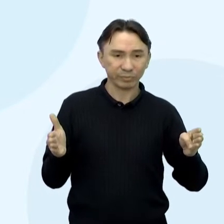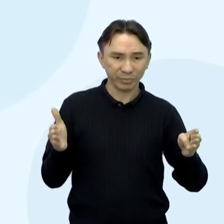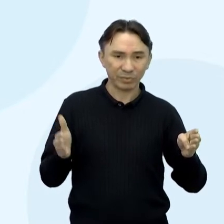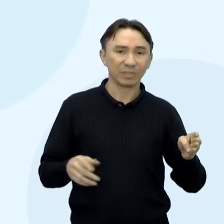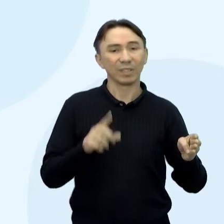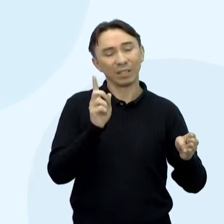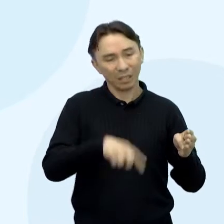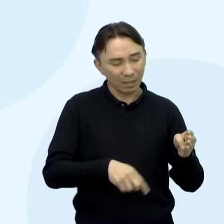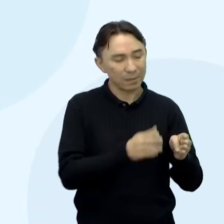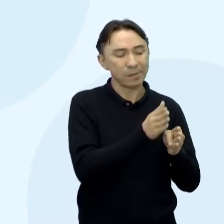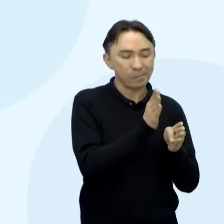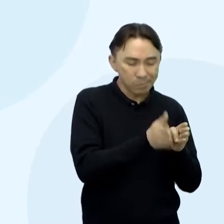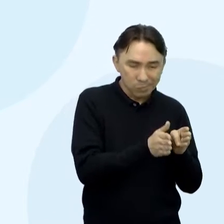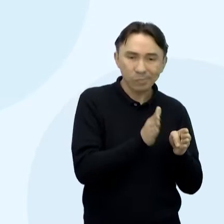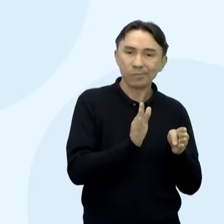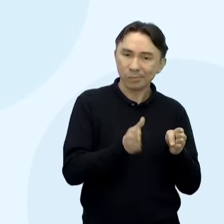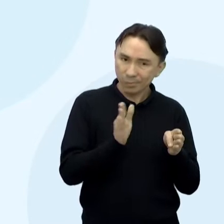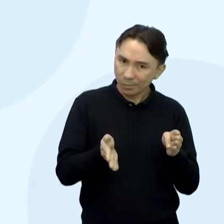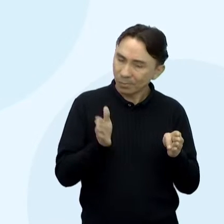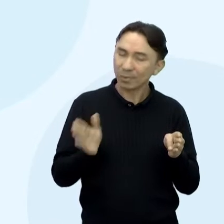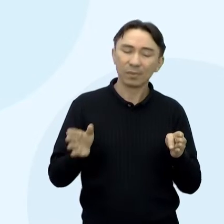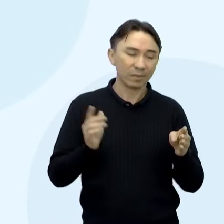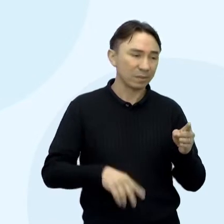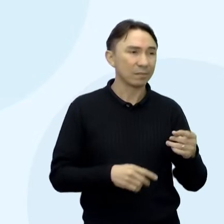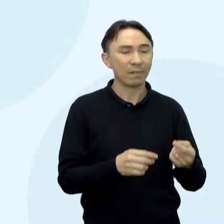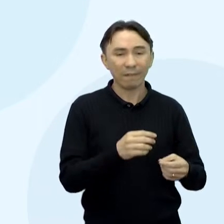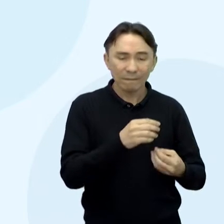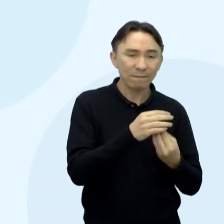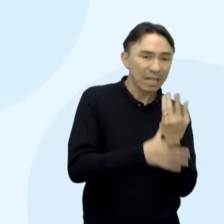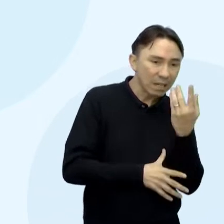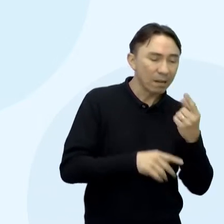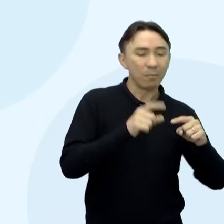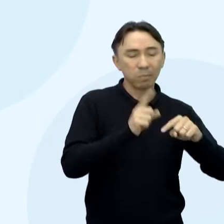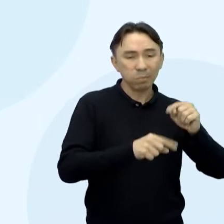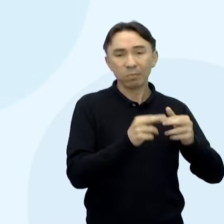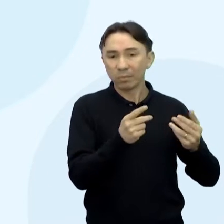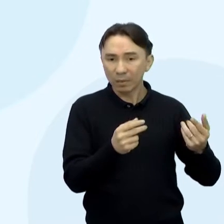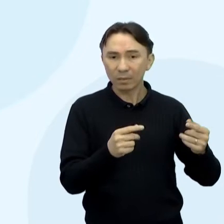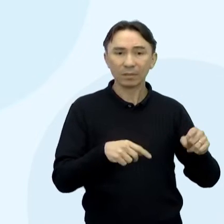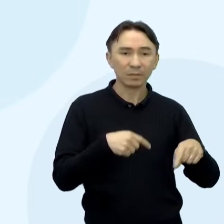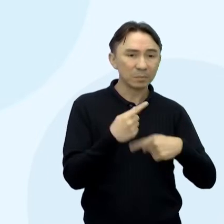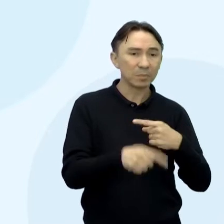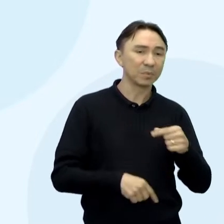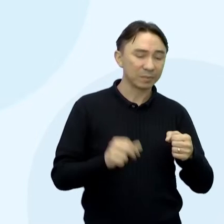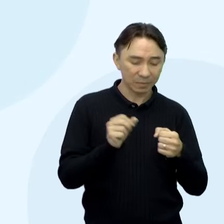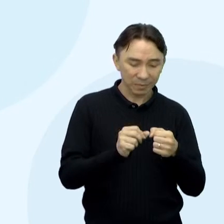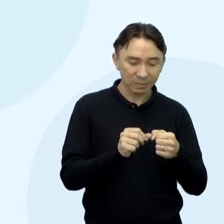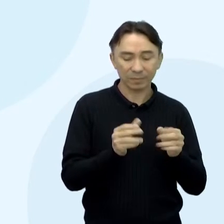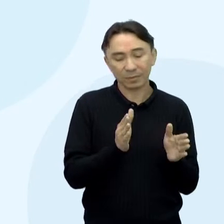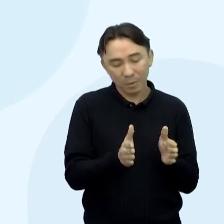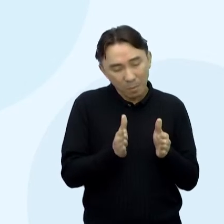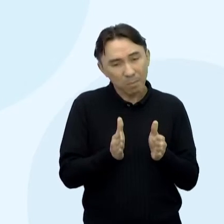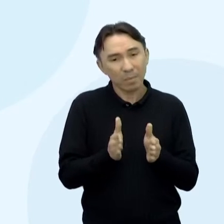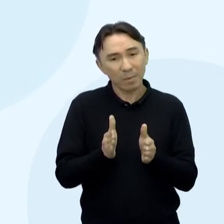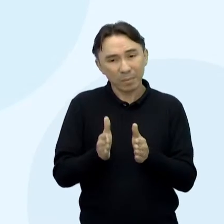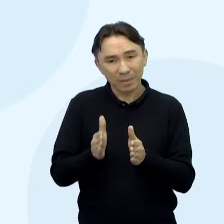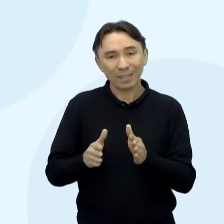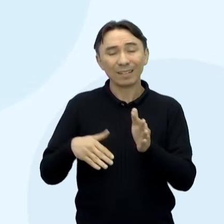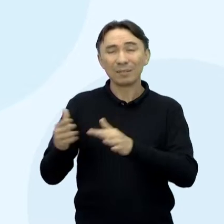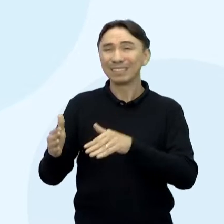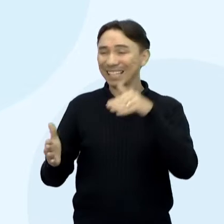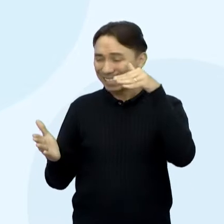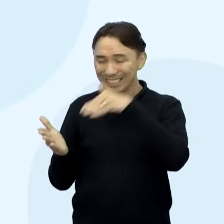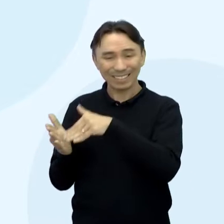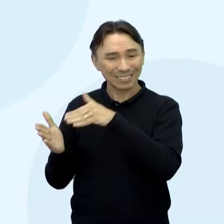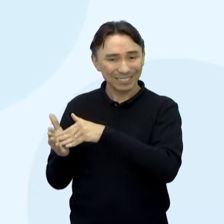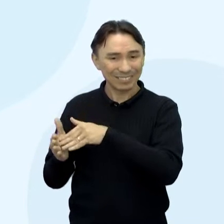de matérias-primas, insumos e o processo produtivo e o consumo e a disposição final. Parece